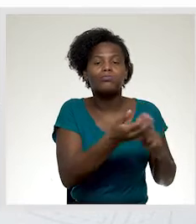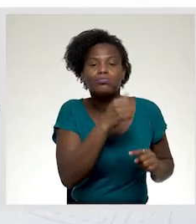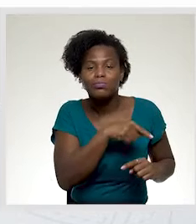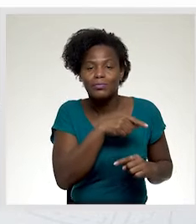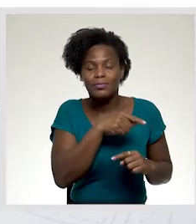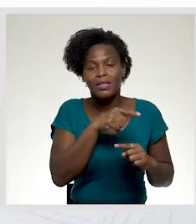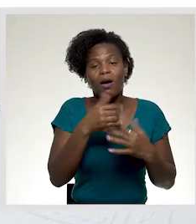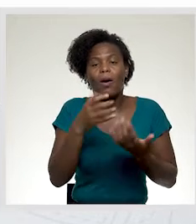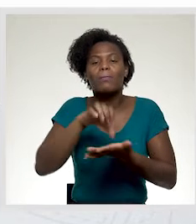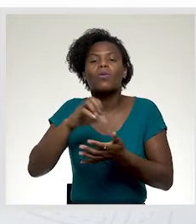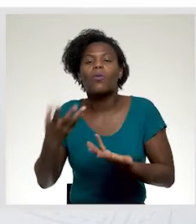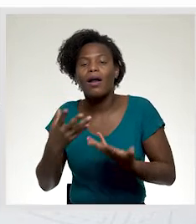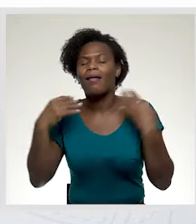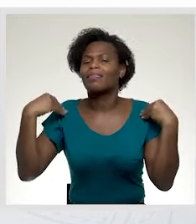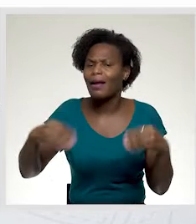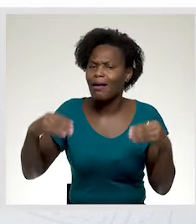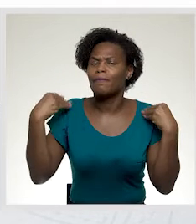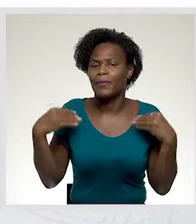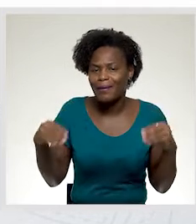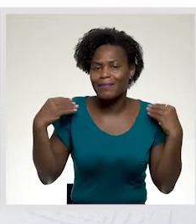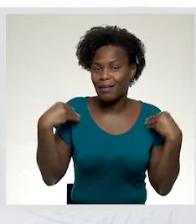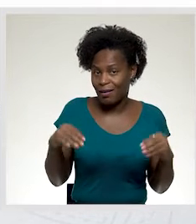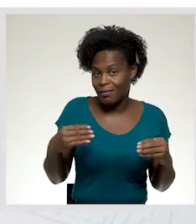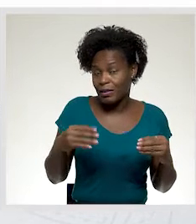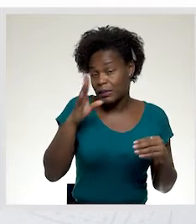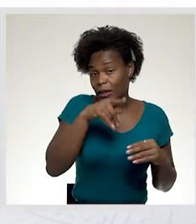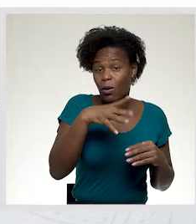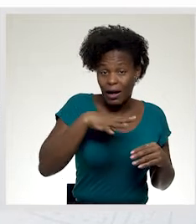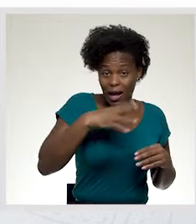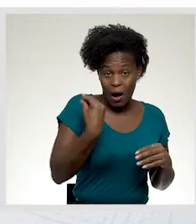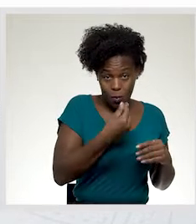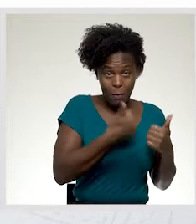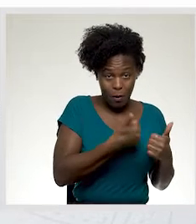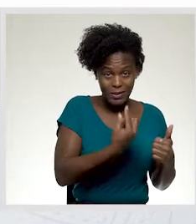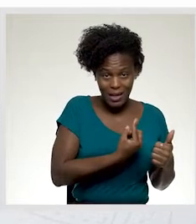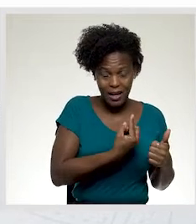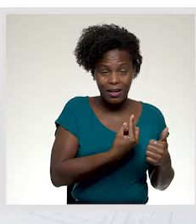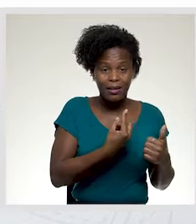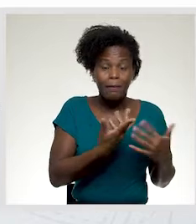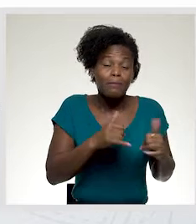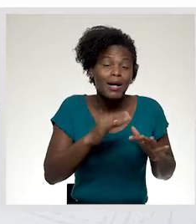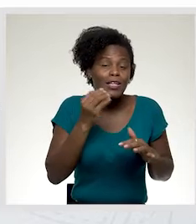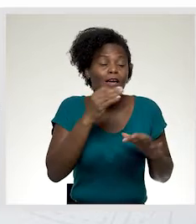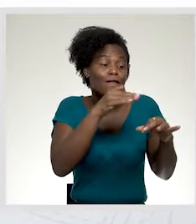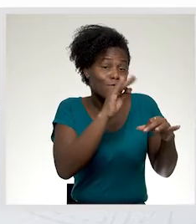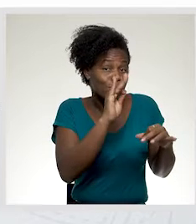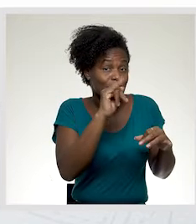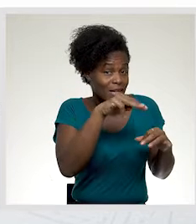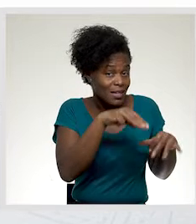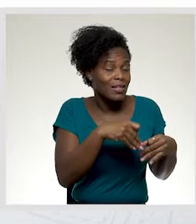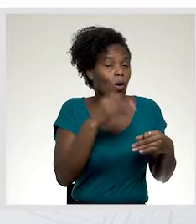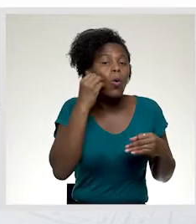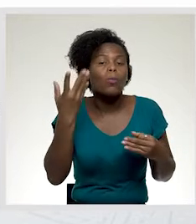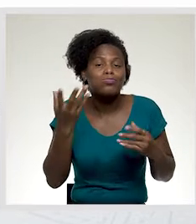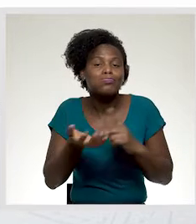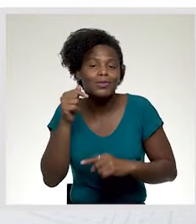um atleta? É treinar. E ser bom aluno aqui é um fim. E qual é o meio para atingir